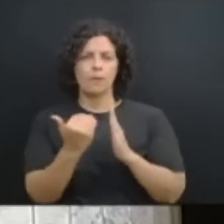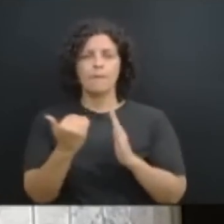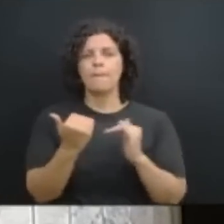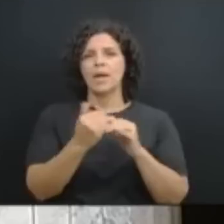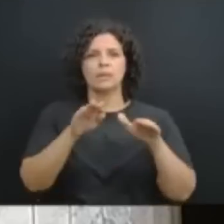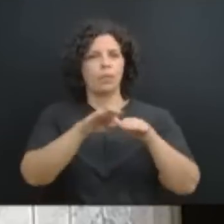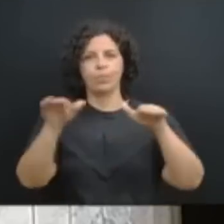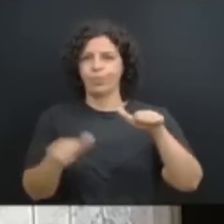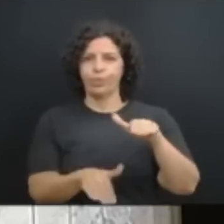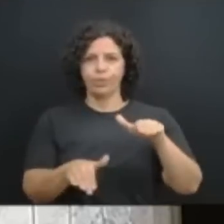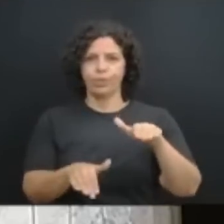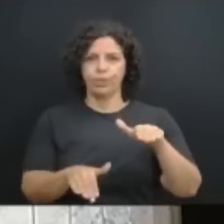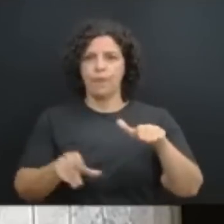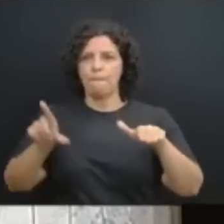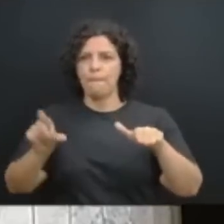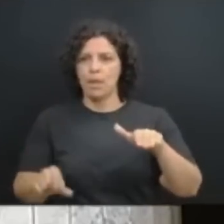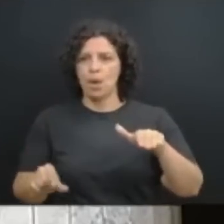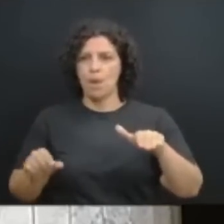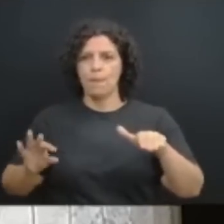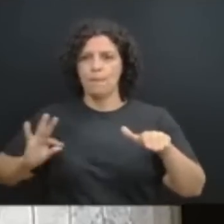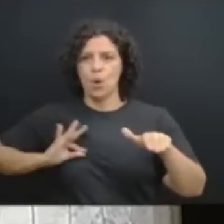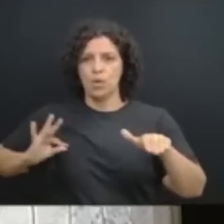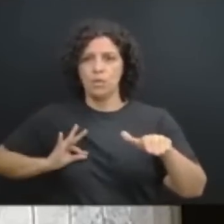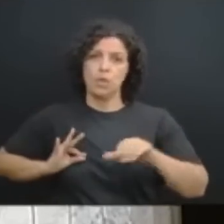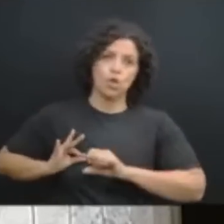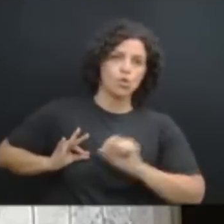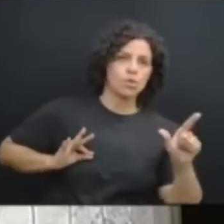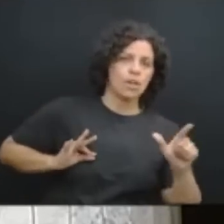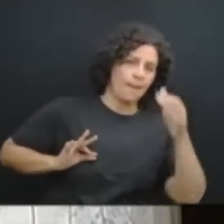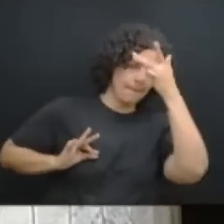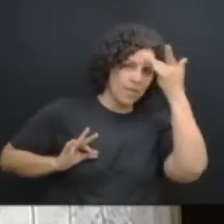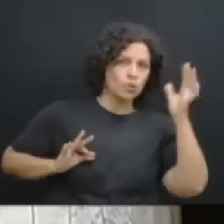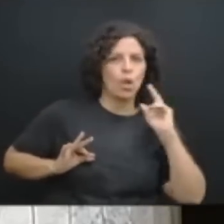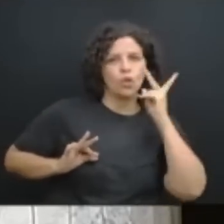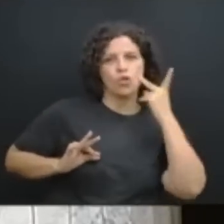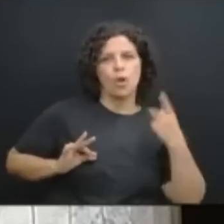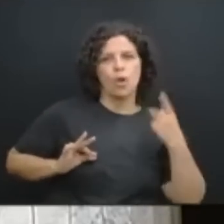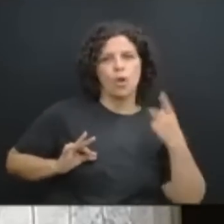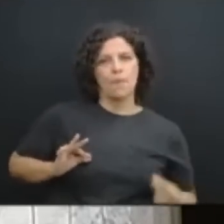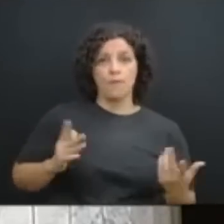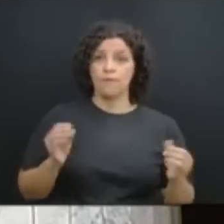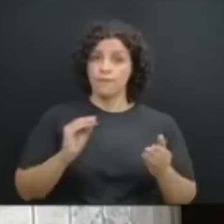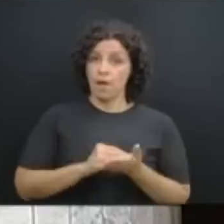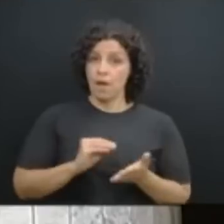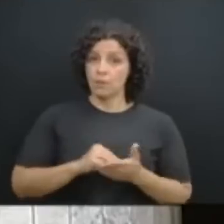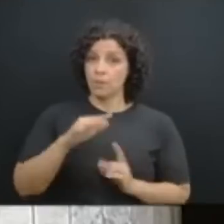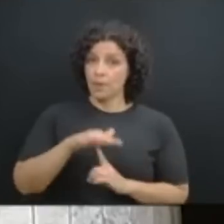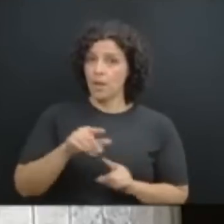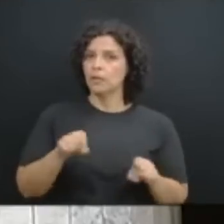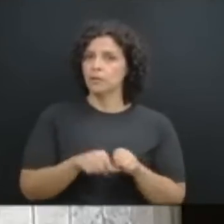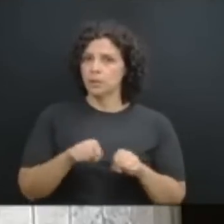no número de mortes promovidos pela Polícia Militar do Paraná.